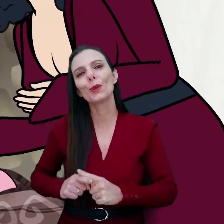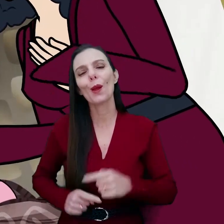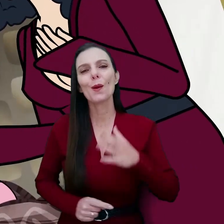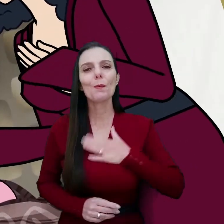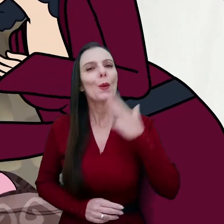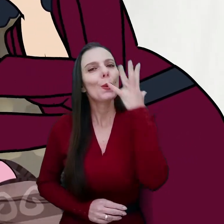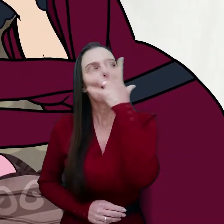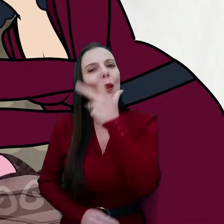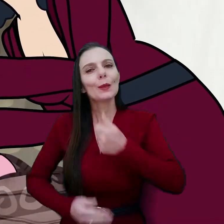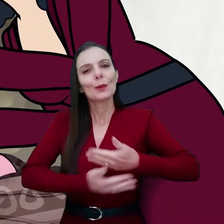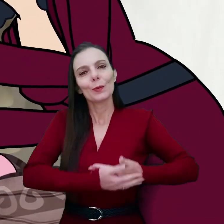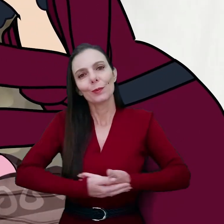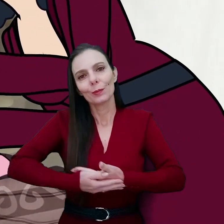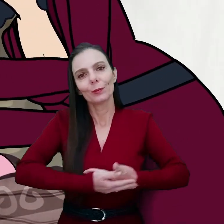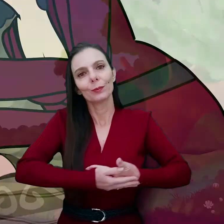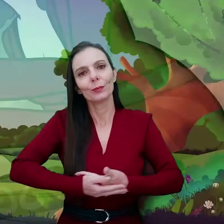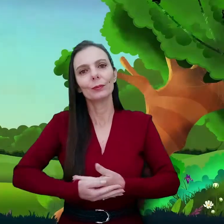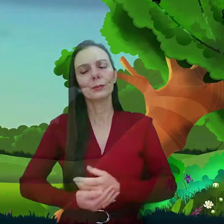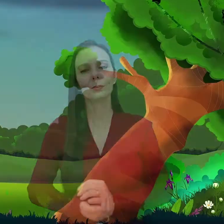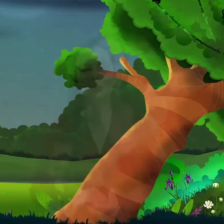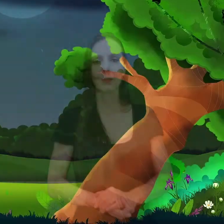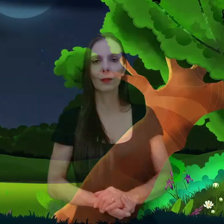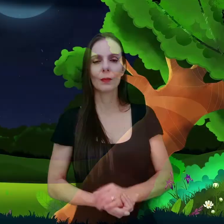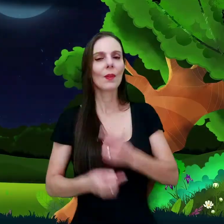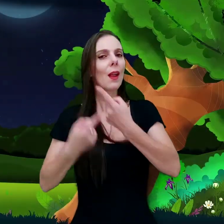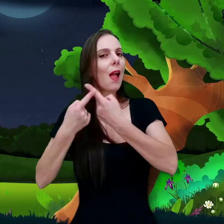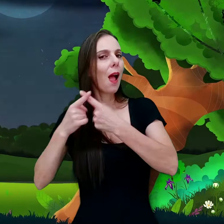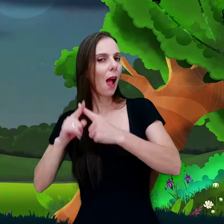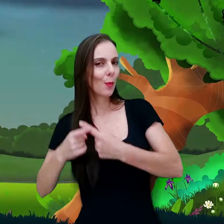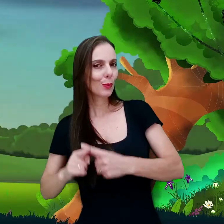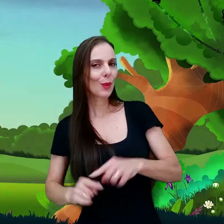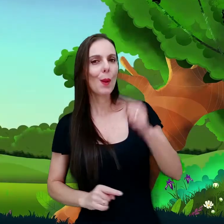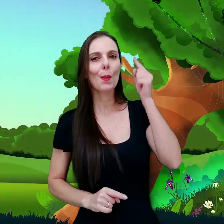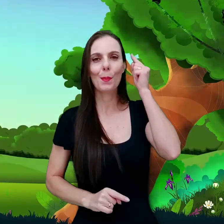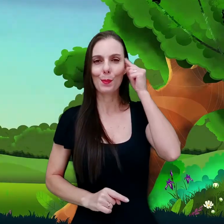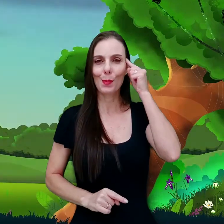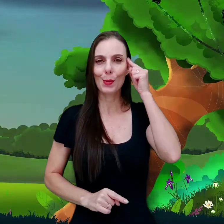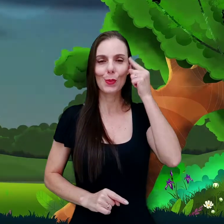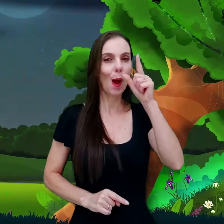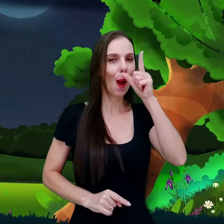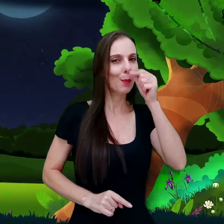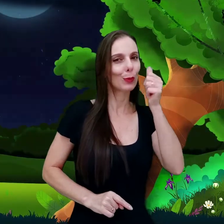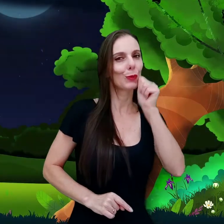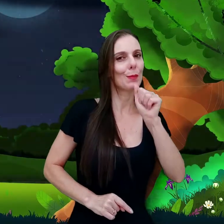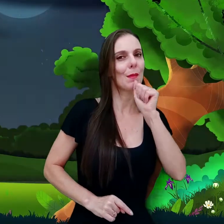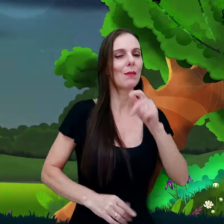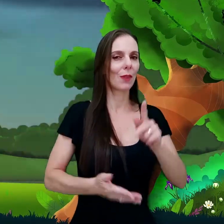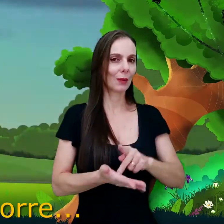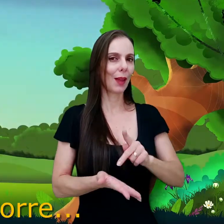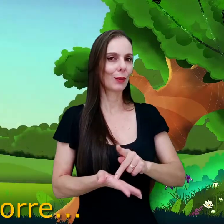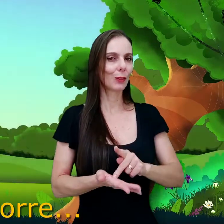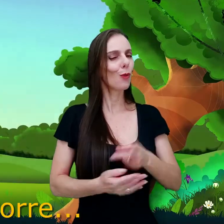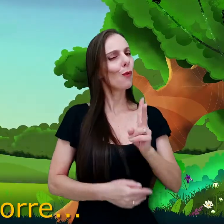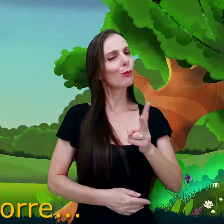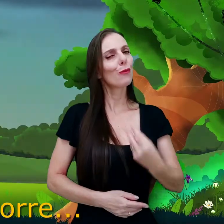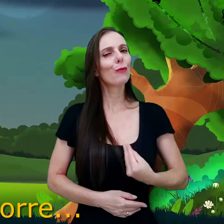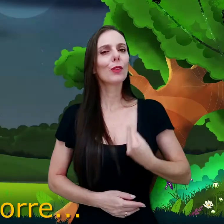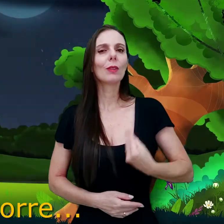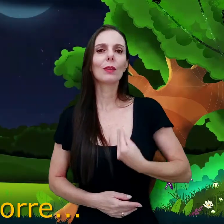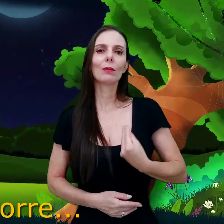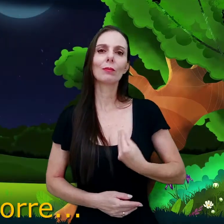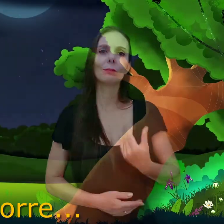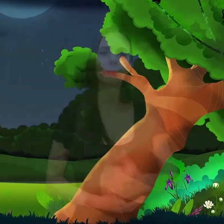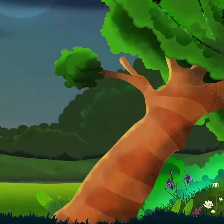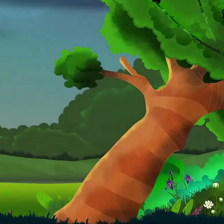Rapunzel, meu lindo bebê. Pensando que a bruxa era sua mãe, Rapunzel continuou vivendo sua vida